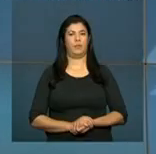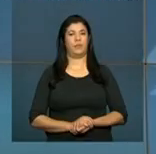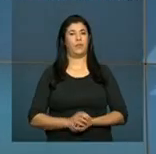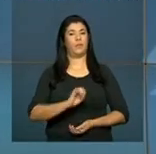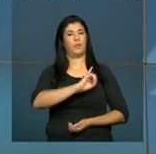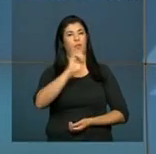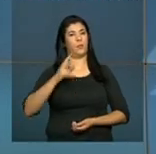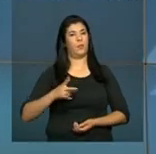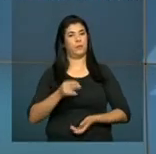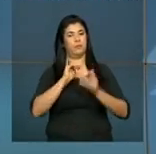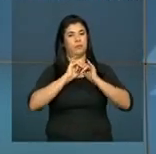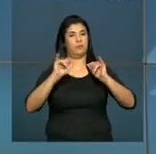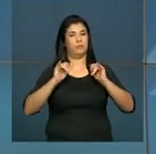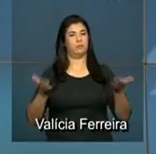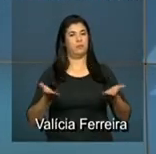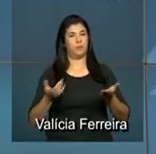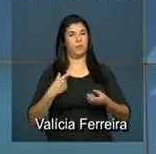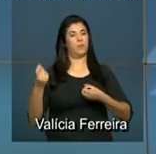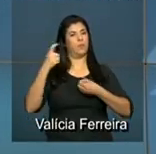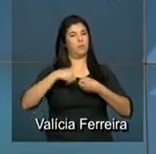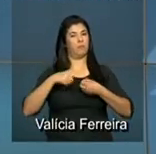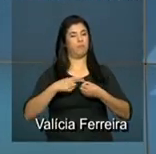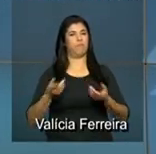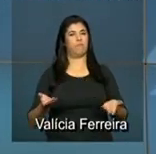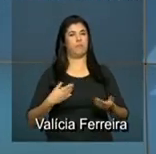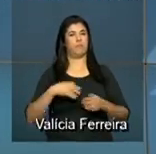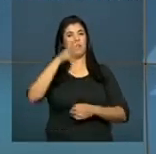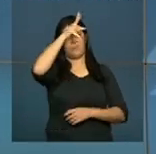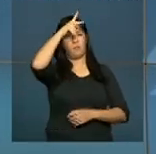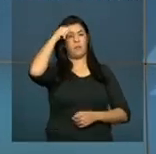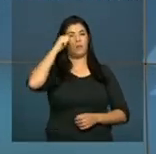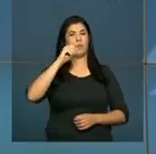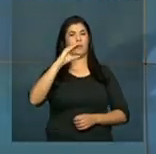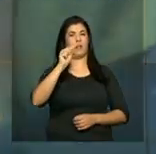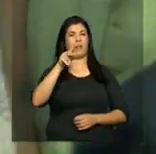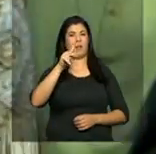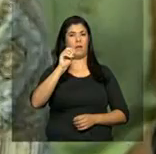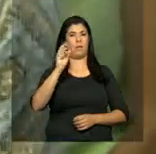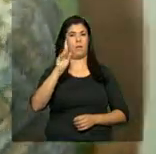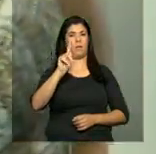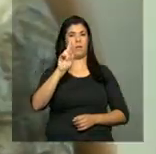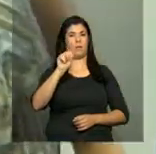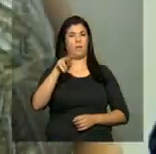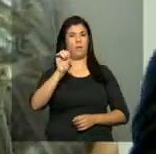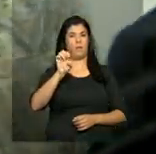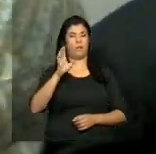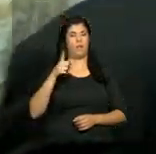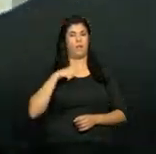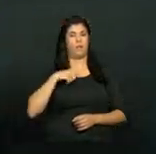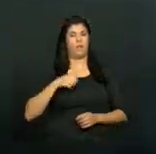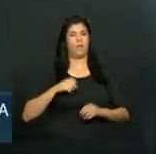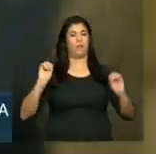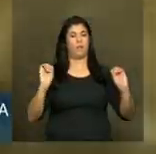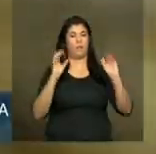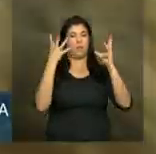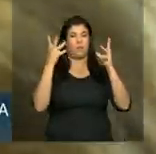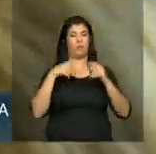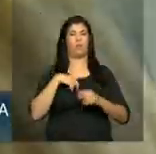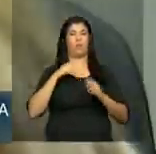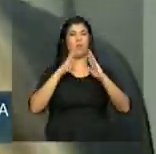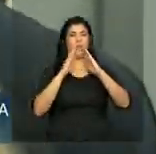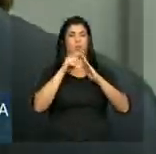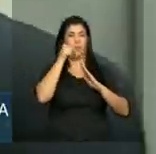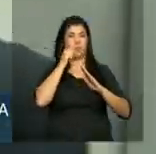Olá interrompemos a programação para voltar ao viva a Campo Grande Mato Grosso do Sul daqui a pouco será inaugurada a casa da mulher